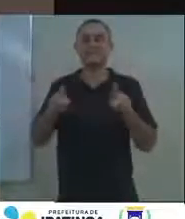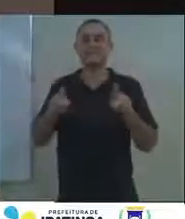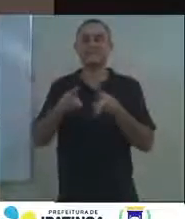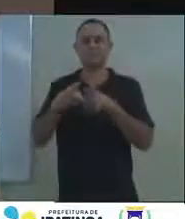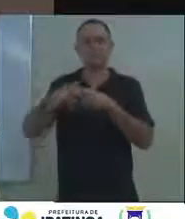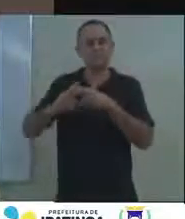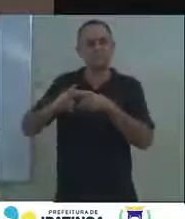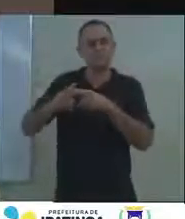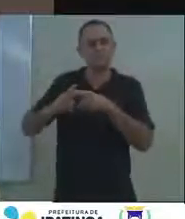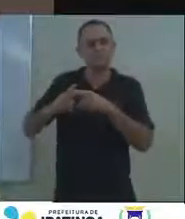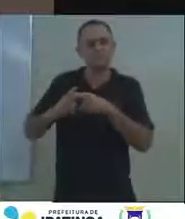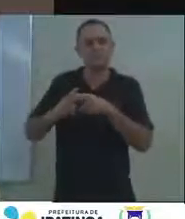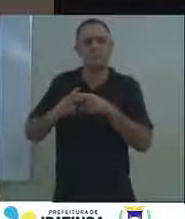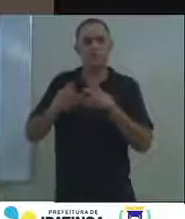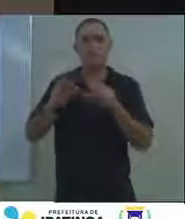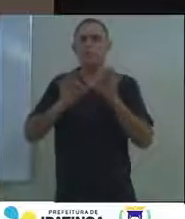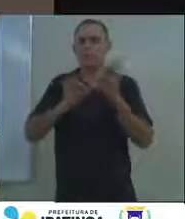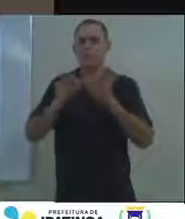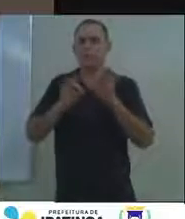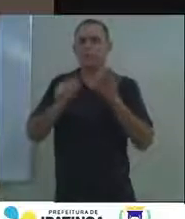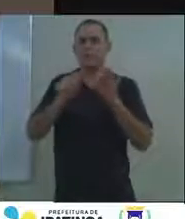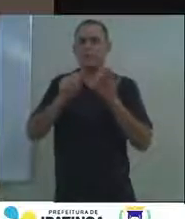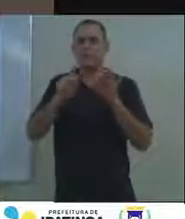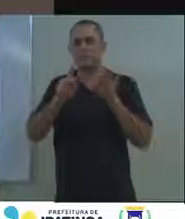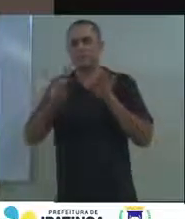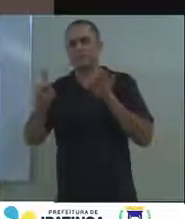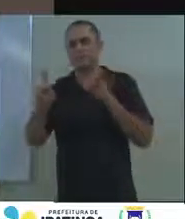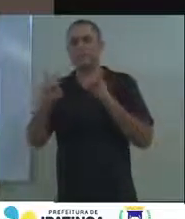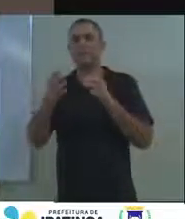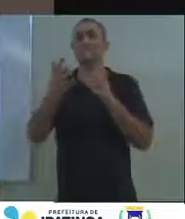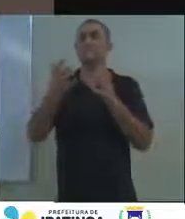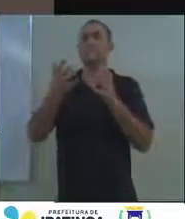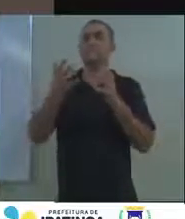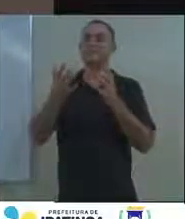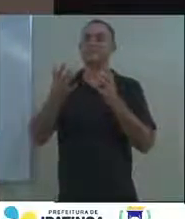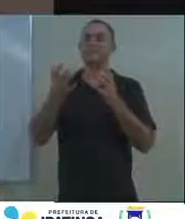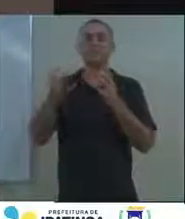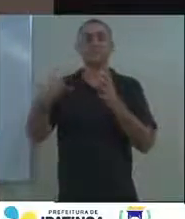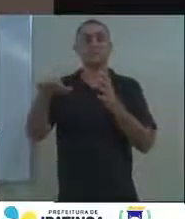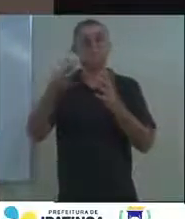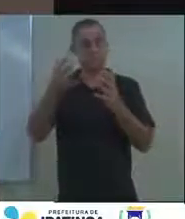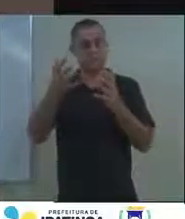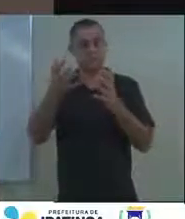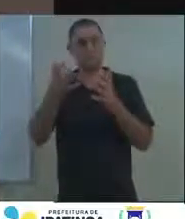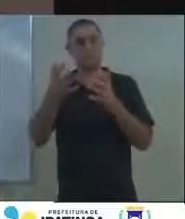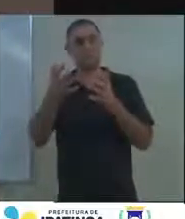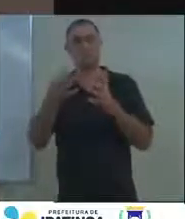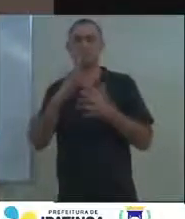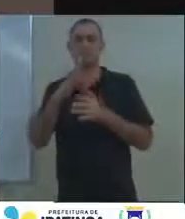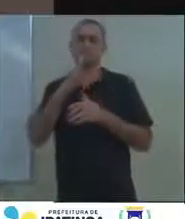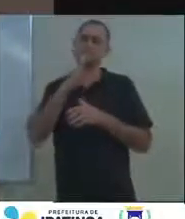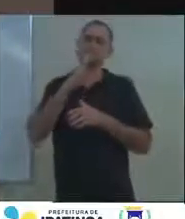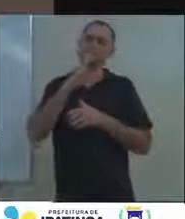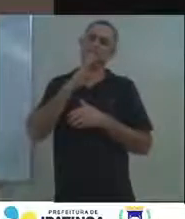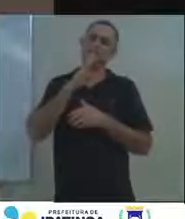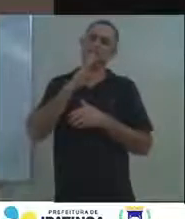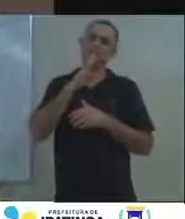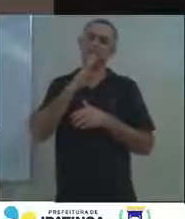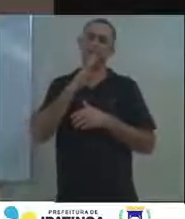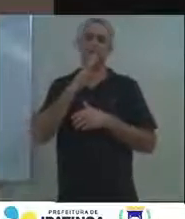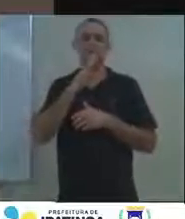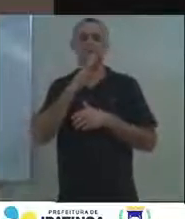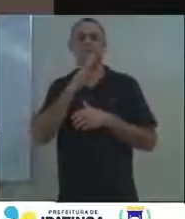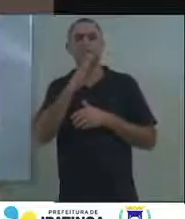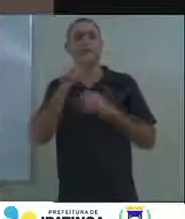tranquilo da gente fazer, da gente conduzir. Então, quem tiver, se algum de vocês tiver interesse em conhecer, tiver